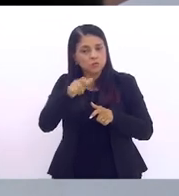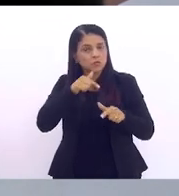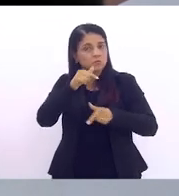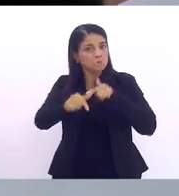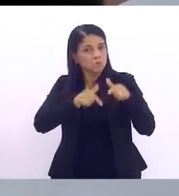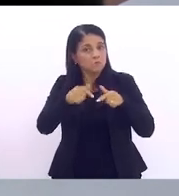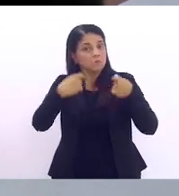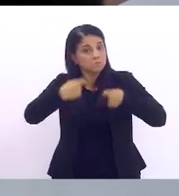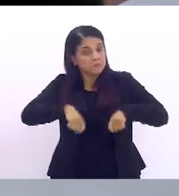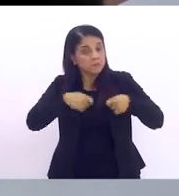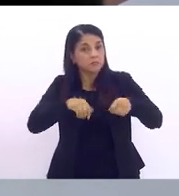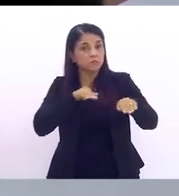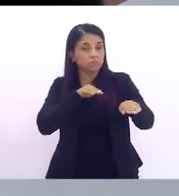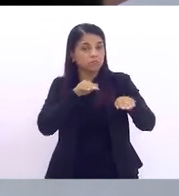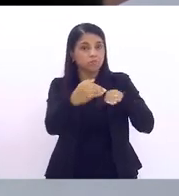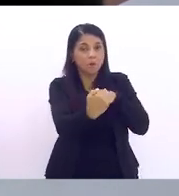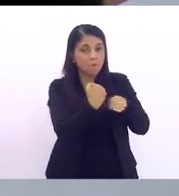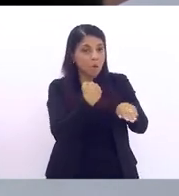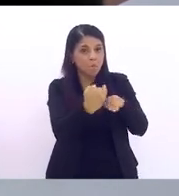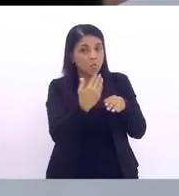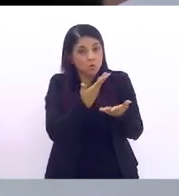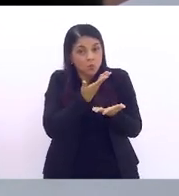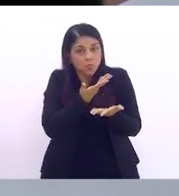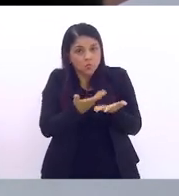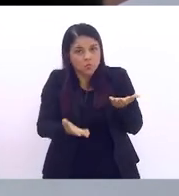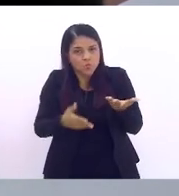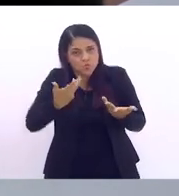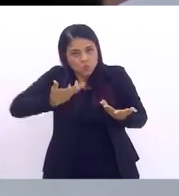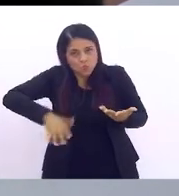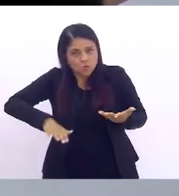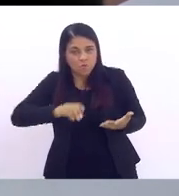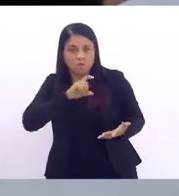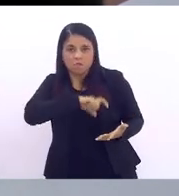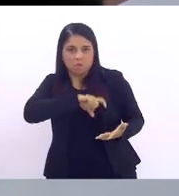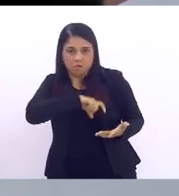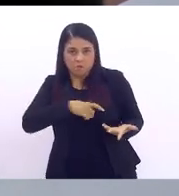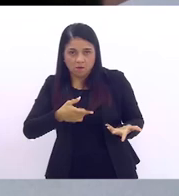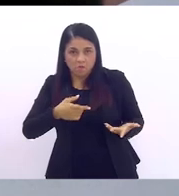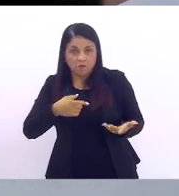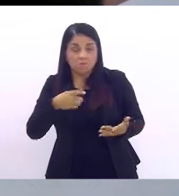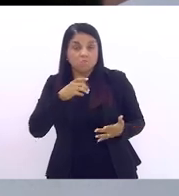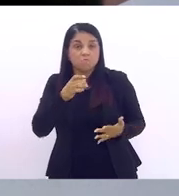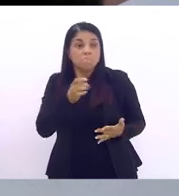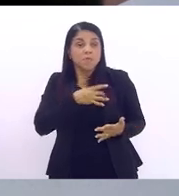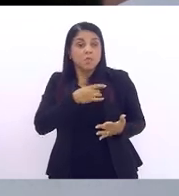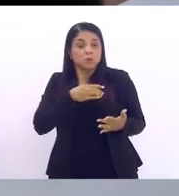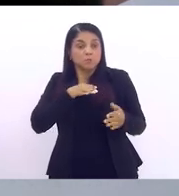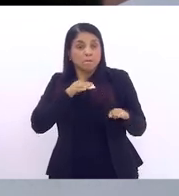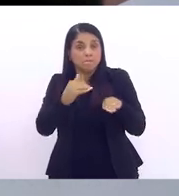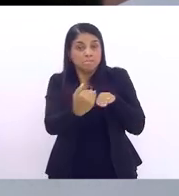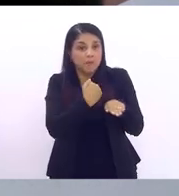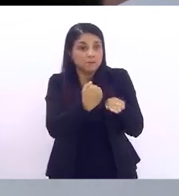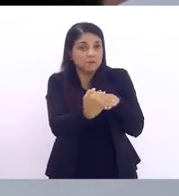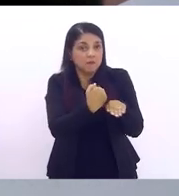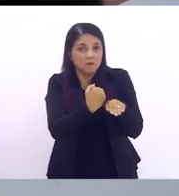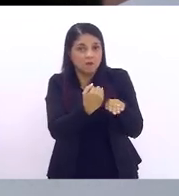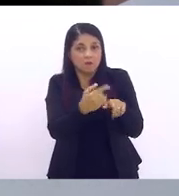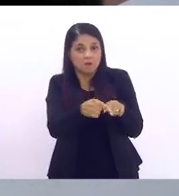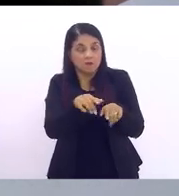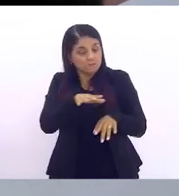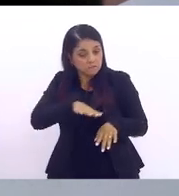perder a sua carteira e hoje O Grande Lance é esse as pessoas estão com medo de passar os frequentadores da